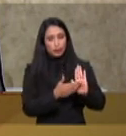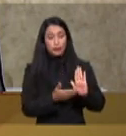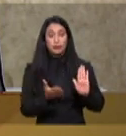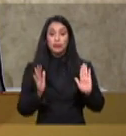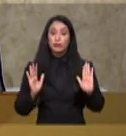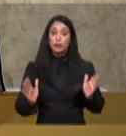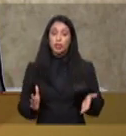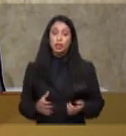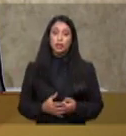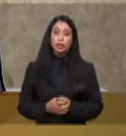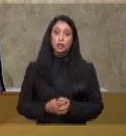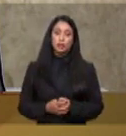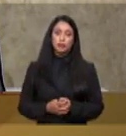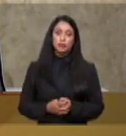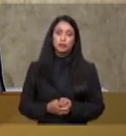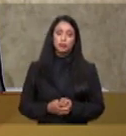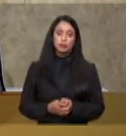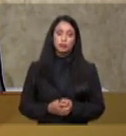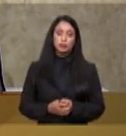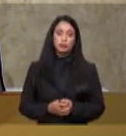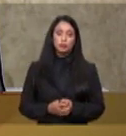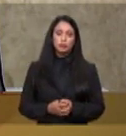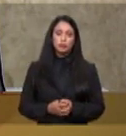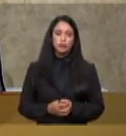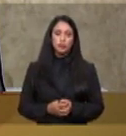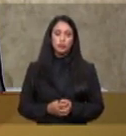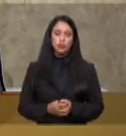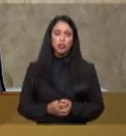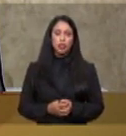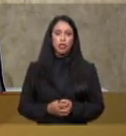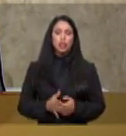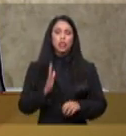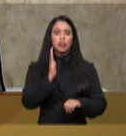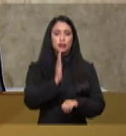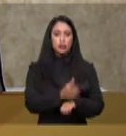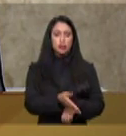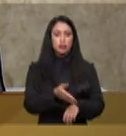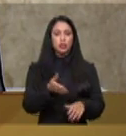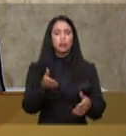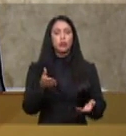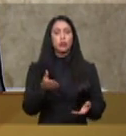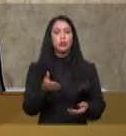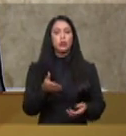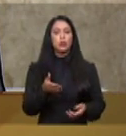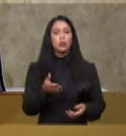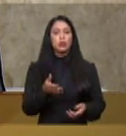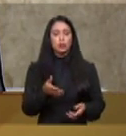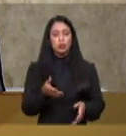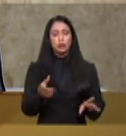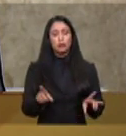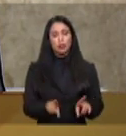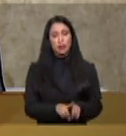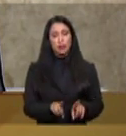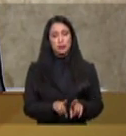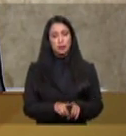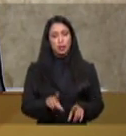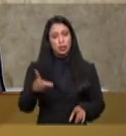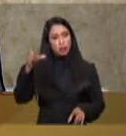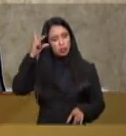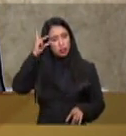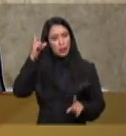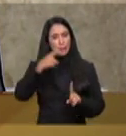E vencido em menor extensão o ministro André Mendonça, que julgava